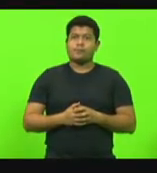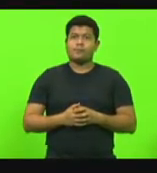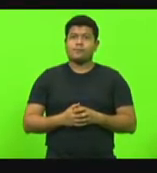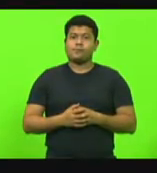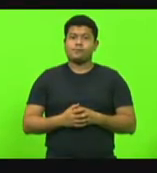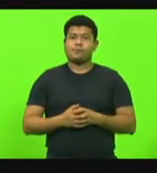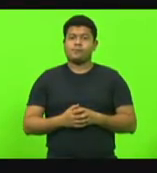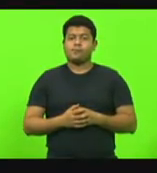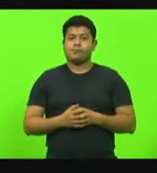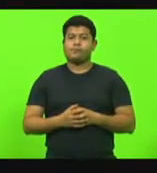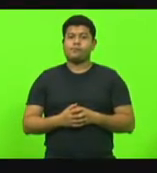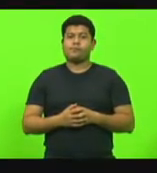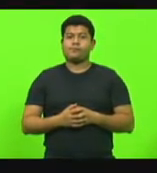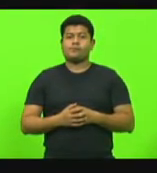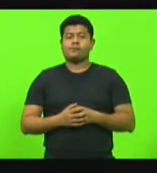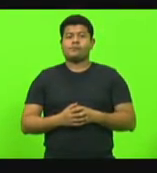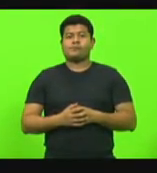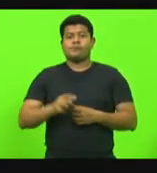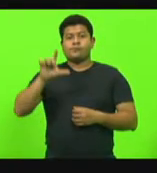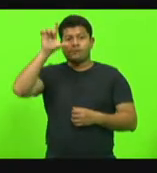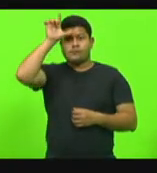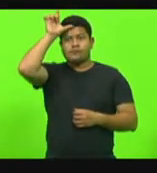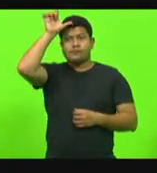Como vota deputado Sargento Lima?